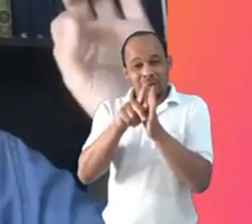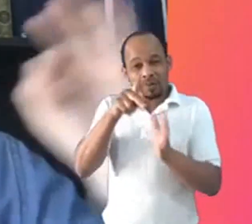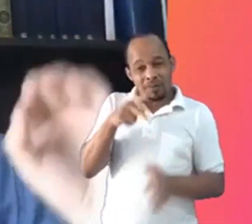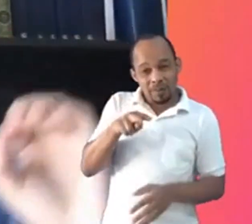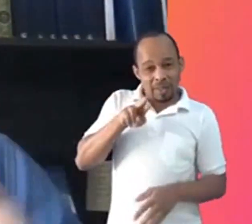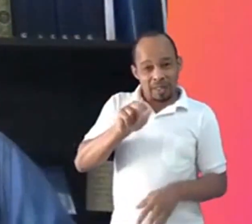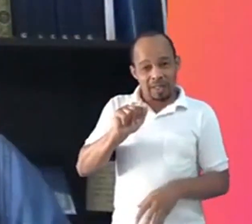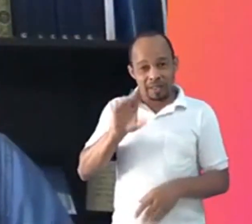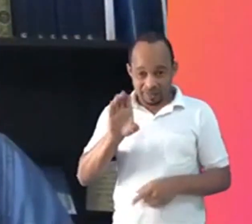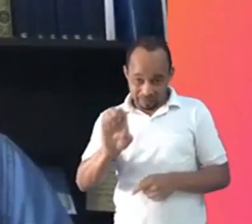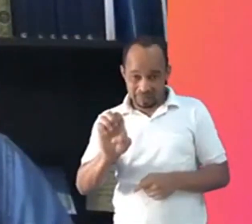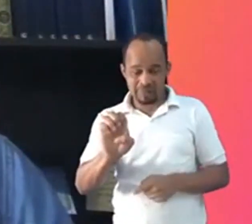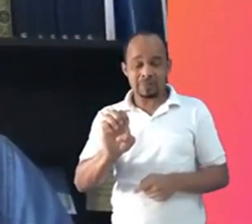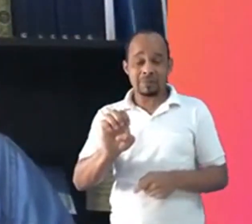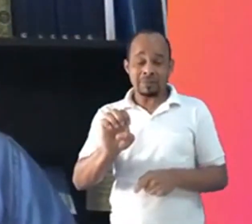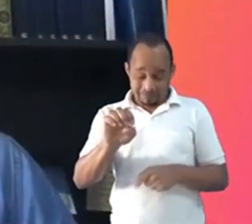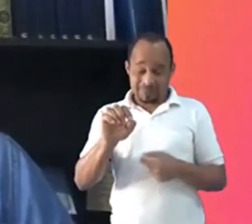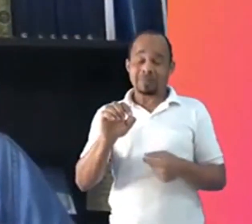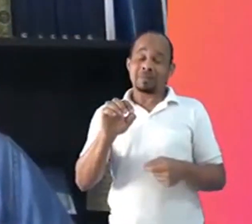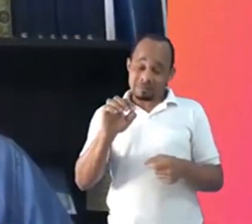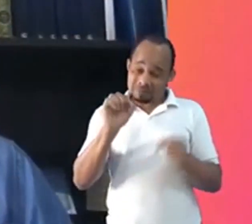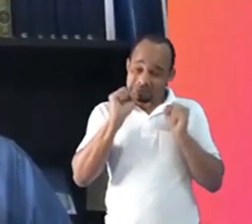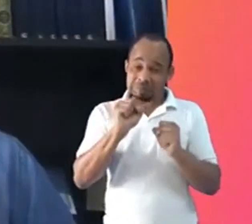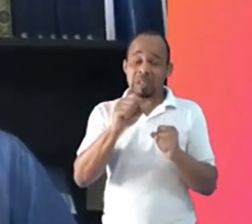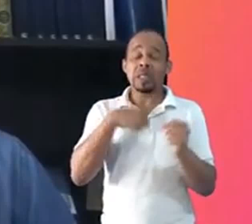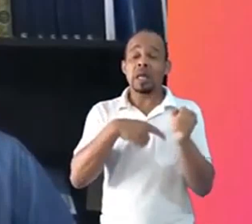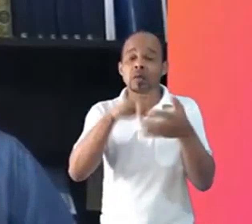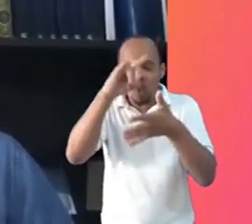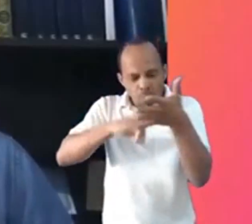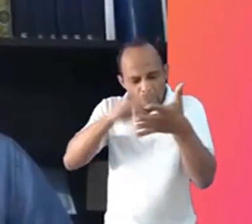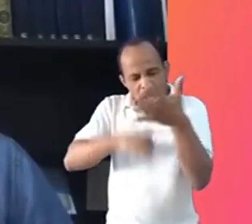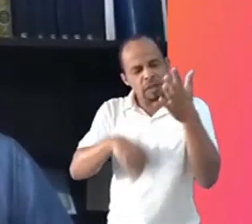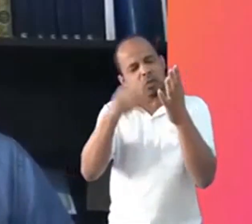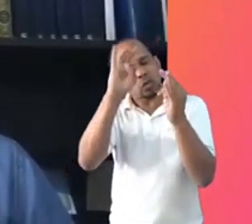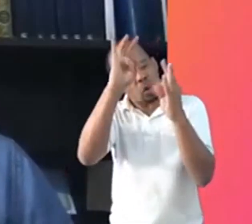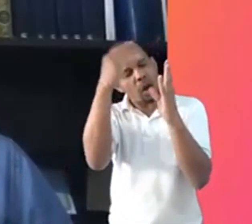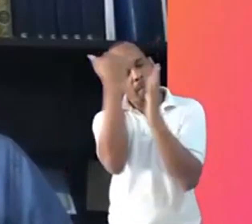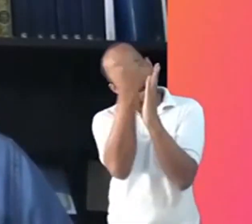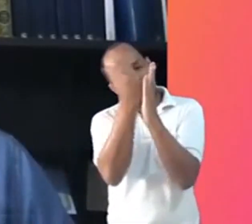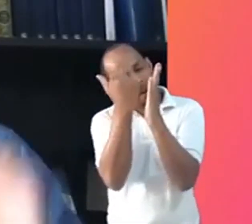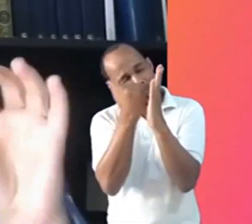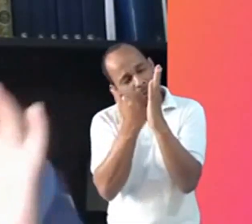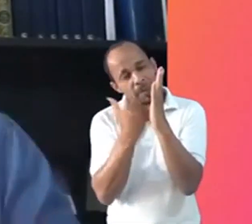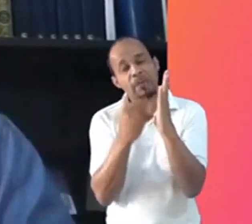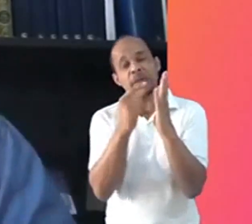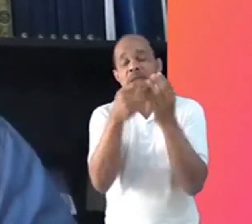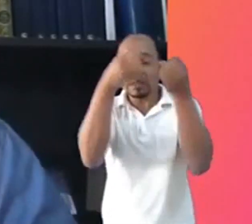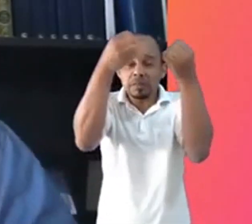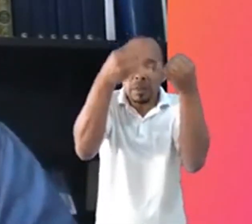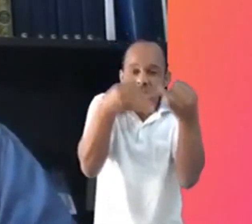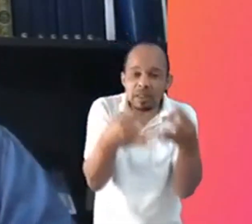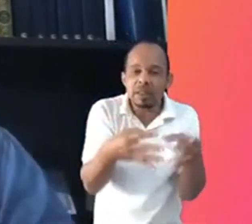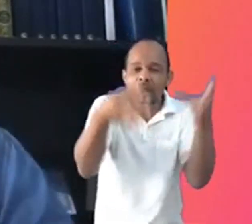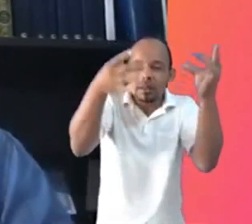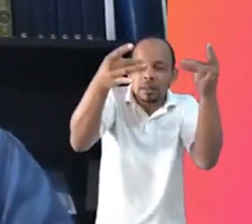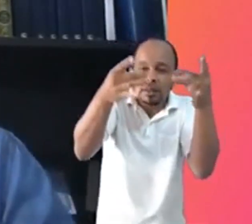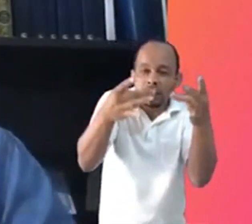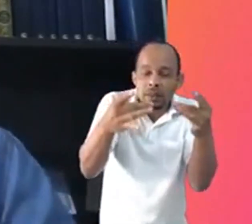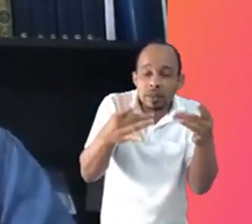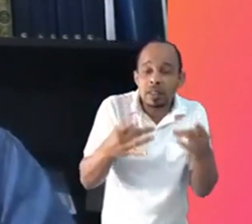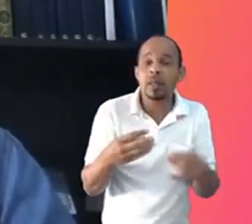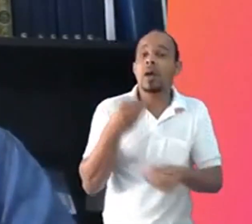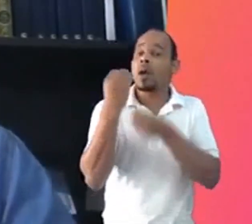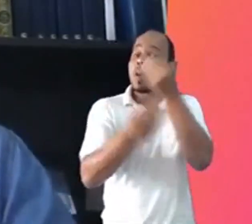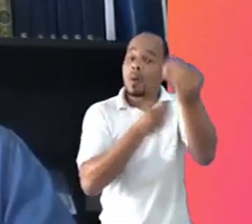Vai estar lá, assistência prioritária informações. Lá você vai ter todos os documentos que você vai precisar, de maneira detalhada, que